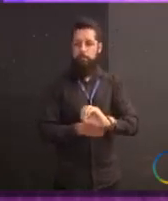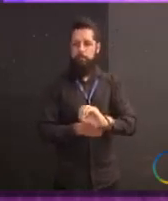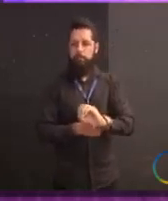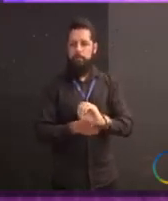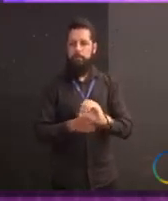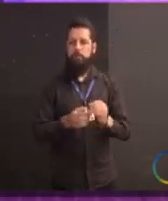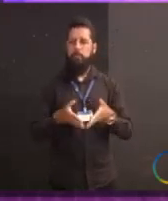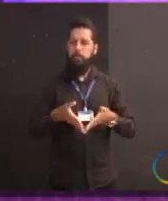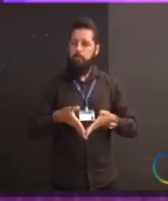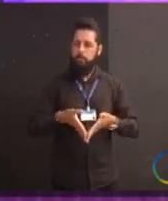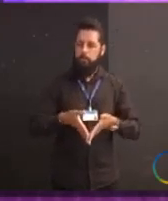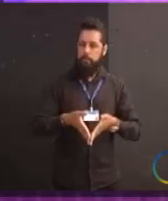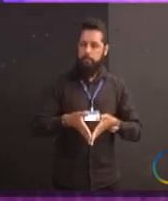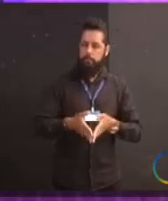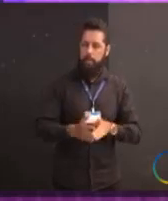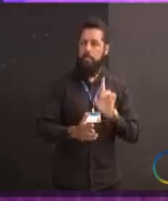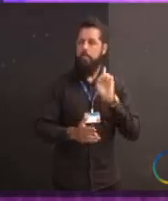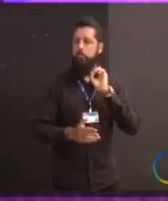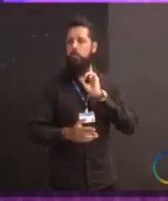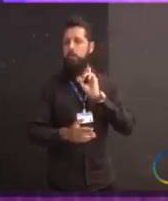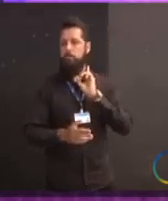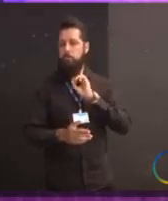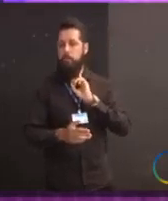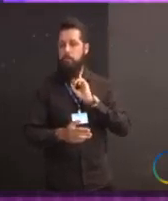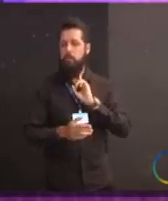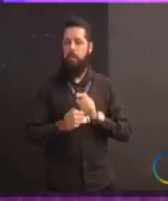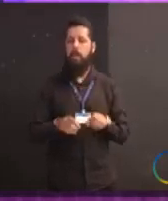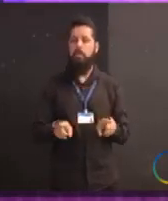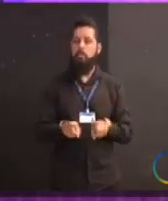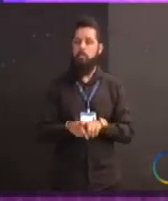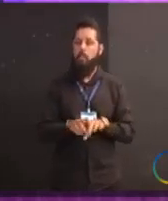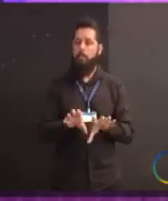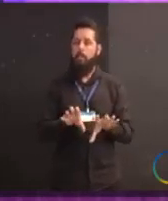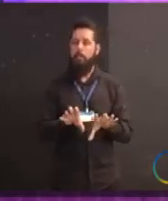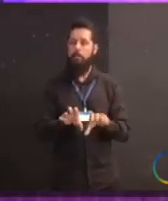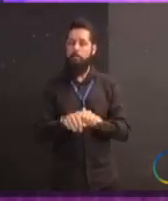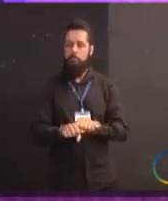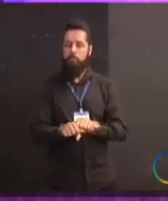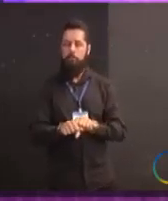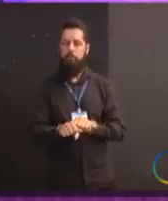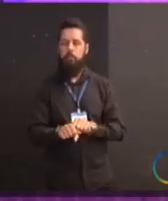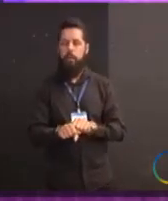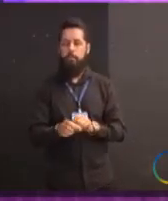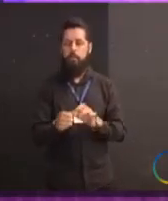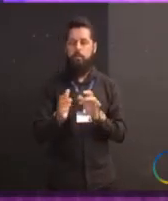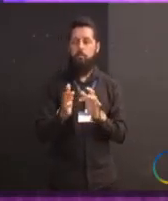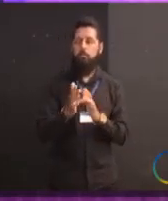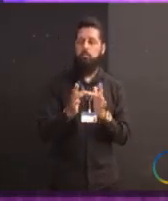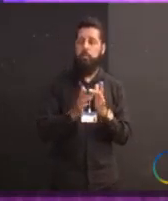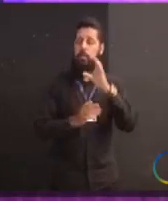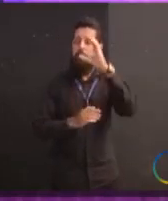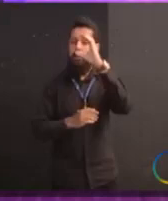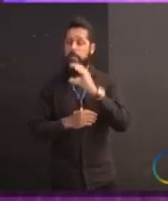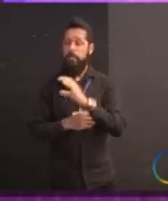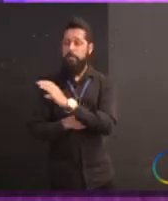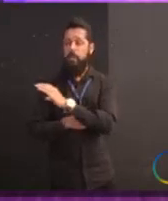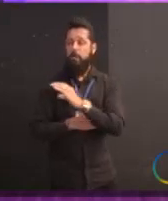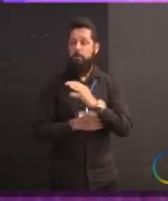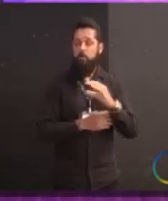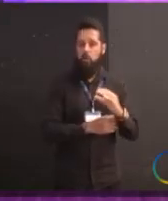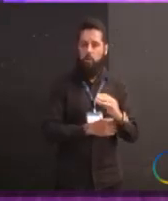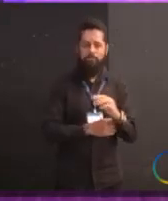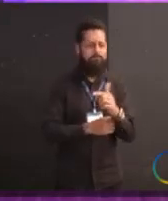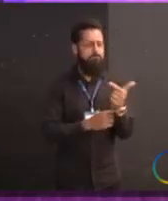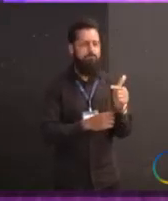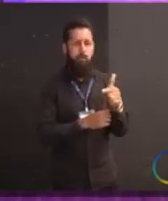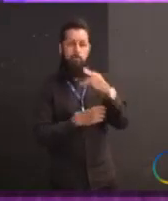Nascido no estado de Minas Gerais, um estado de formação historicamente católico. Na época não tínhamos o